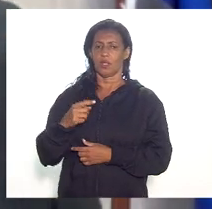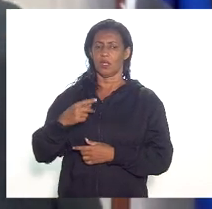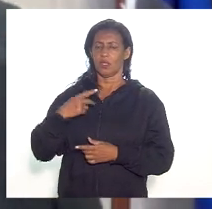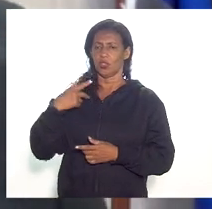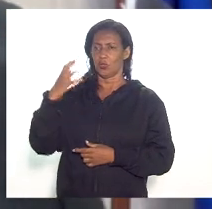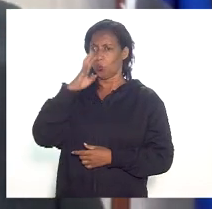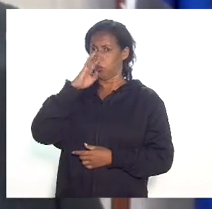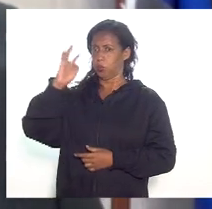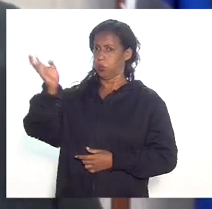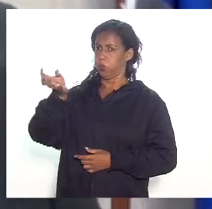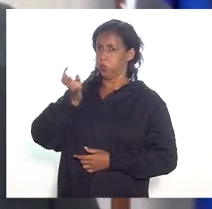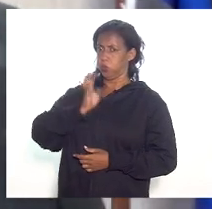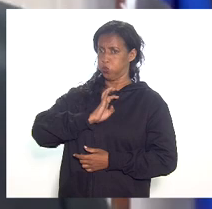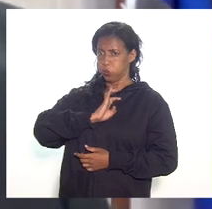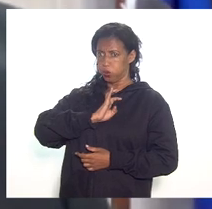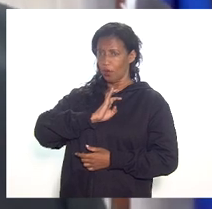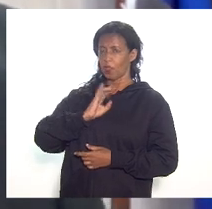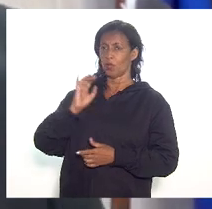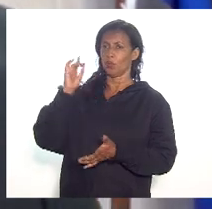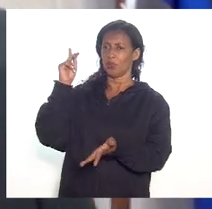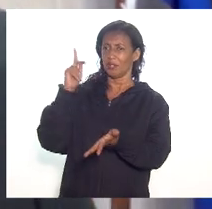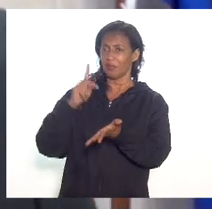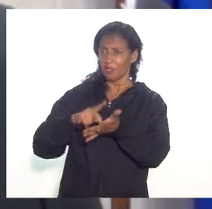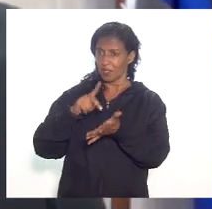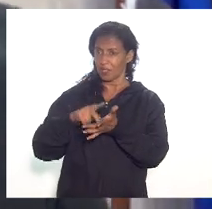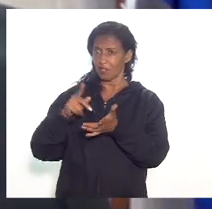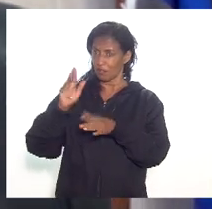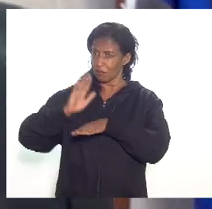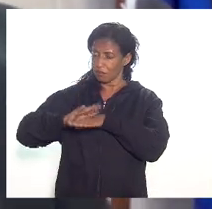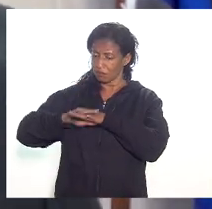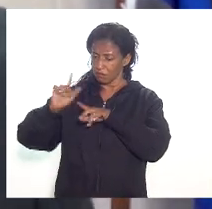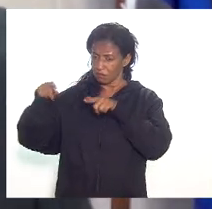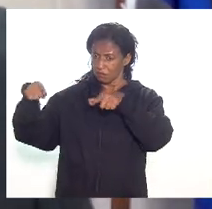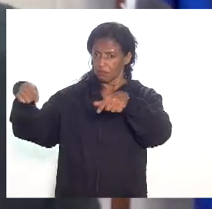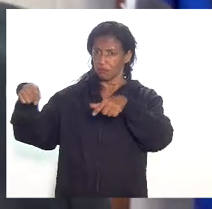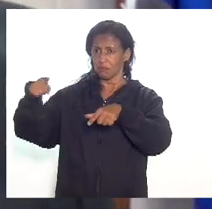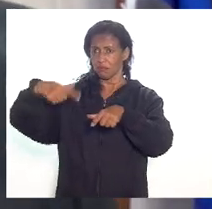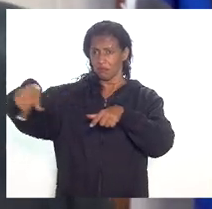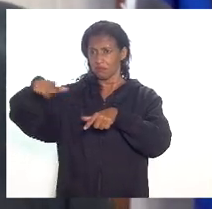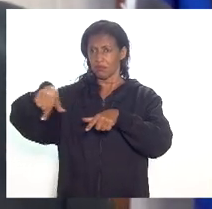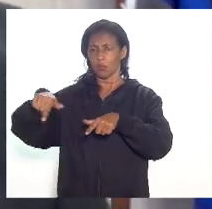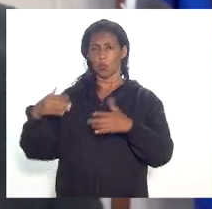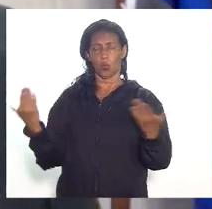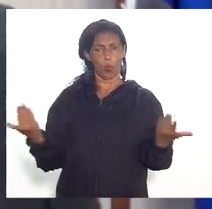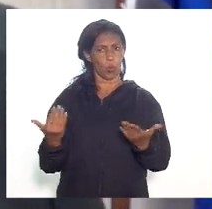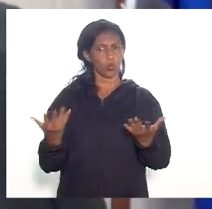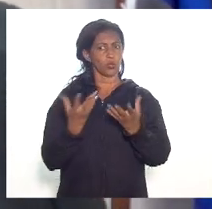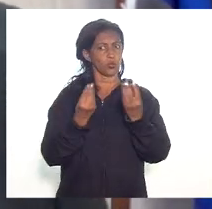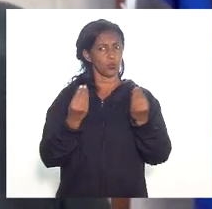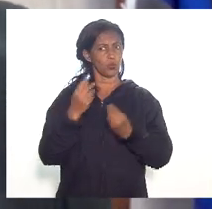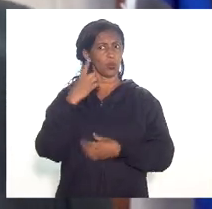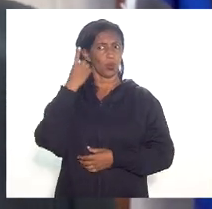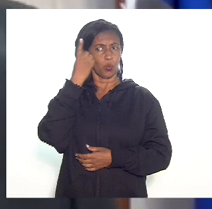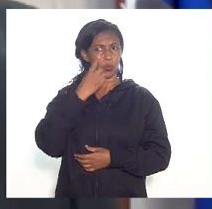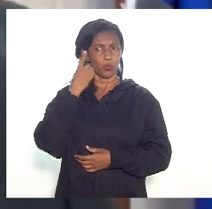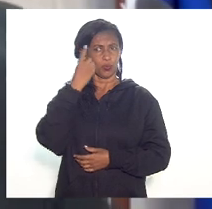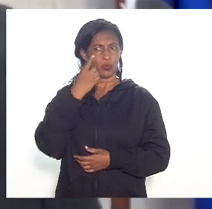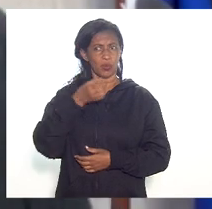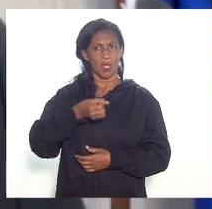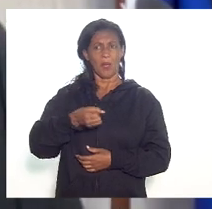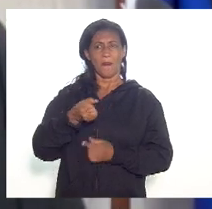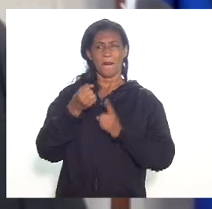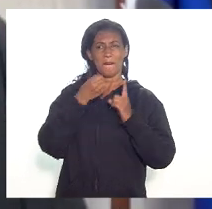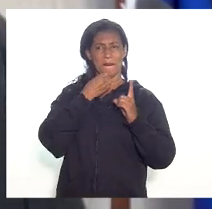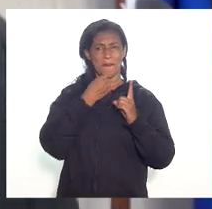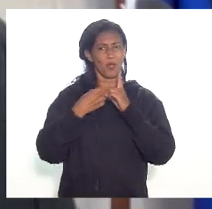acusem do que verdadeiramente são hoje durante a sessão muitos deputados deixaram seus microfones